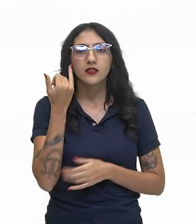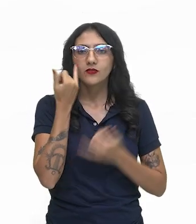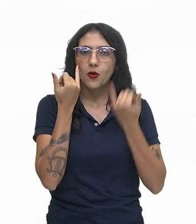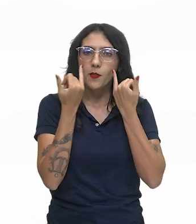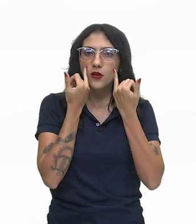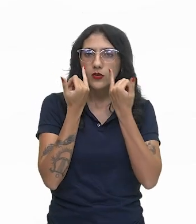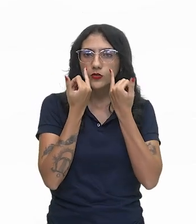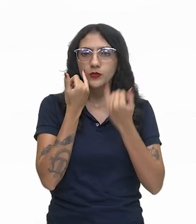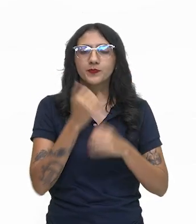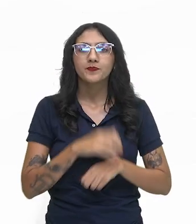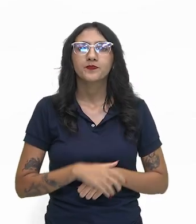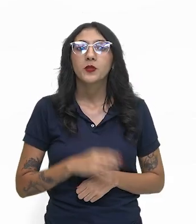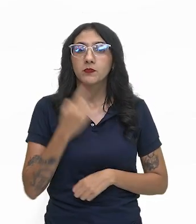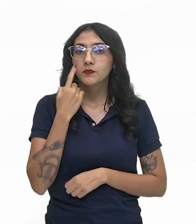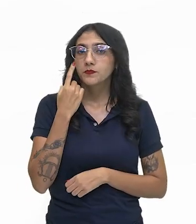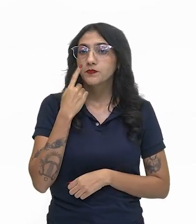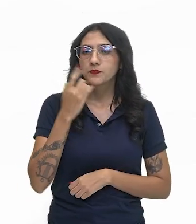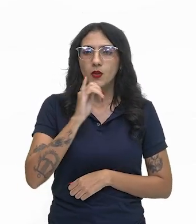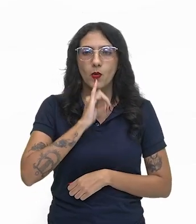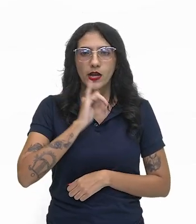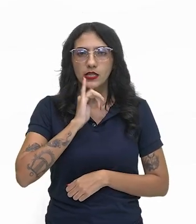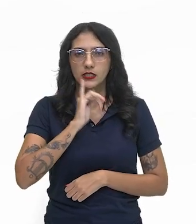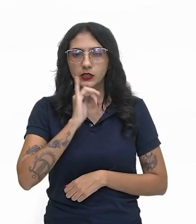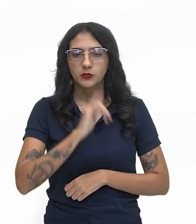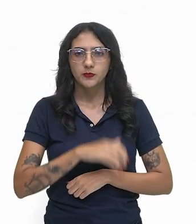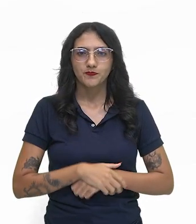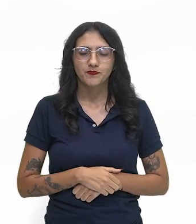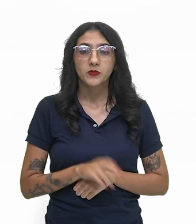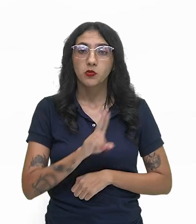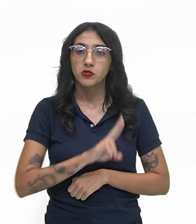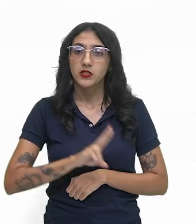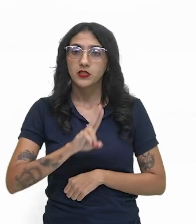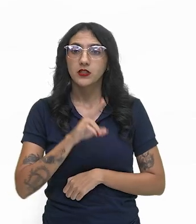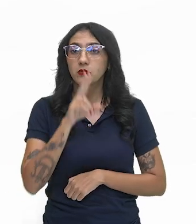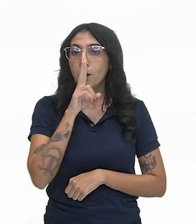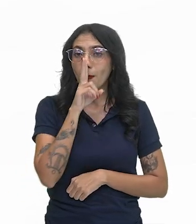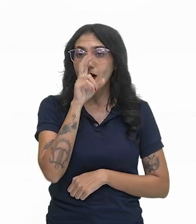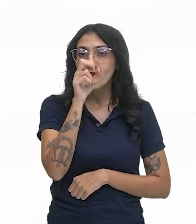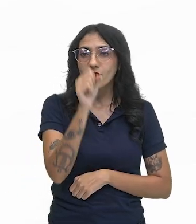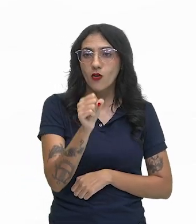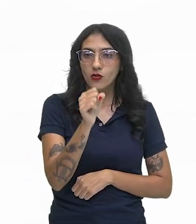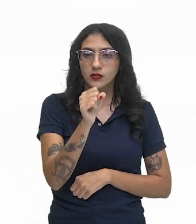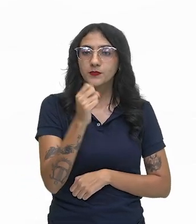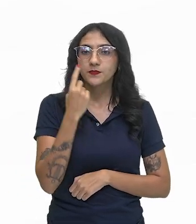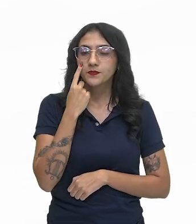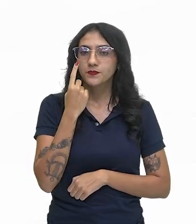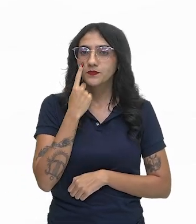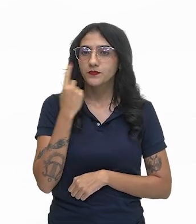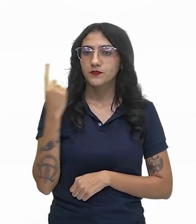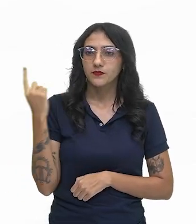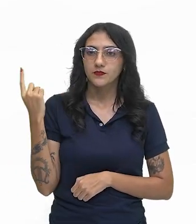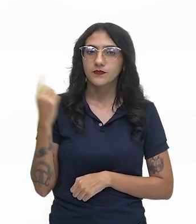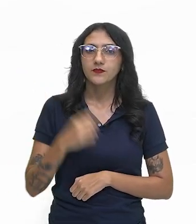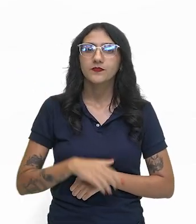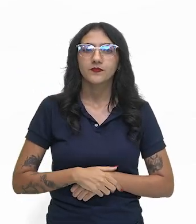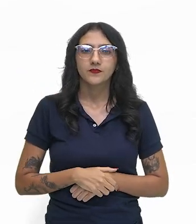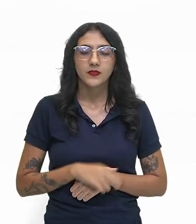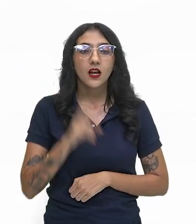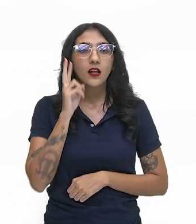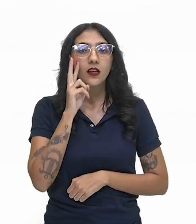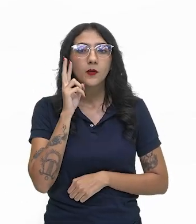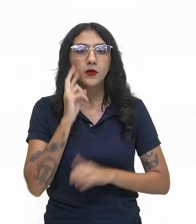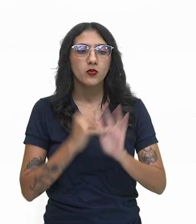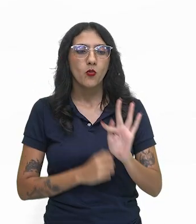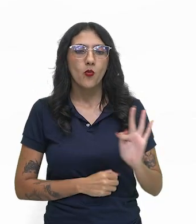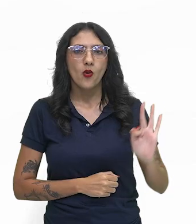vamos lá. No exemplo 1, aplica-se uma força, olha só. Força A é o